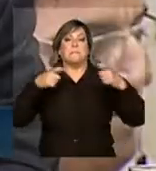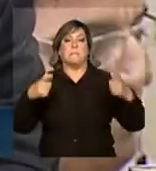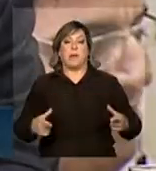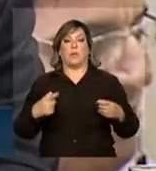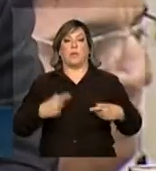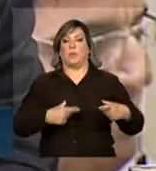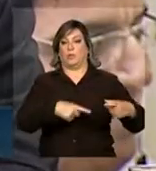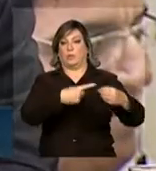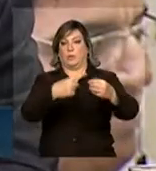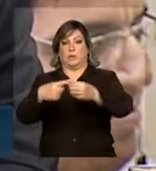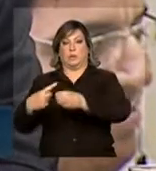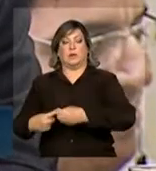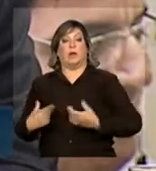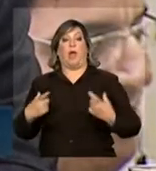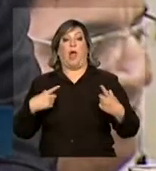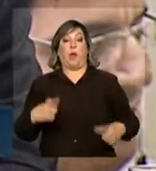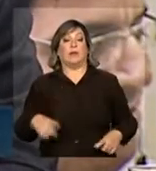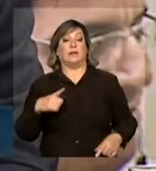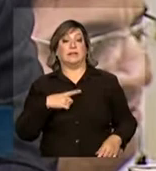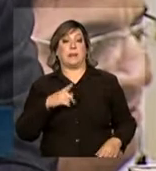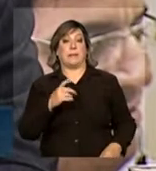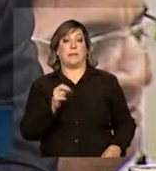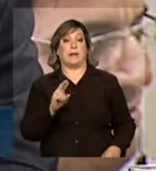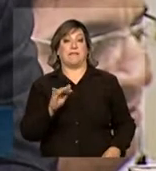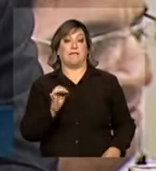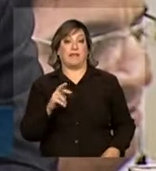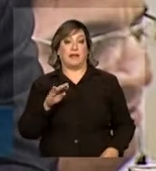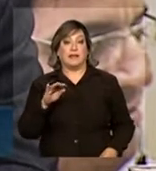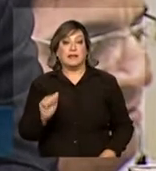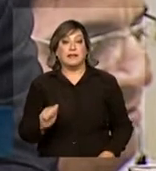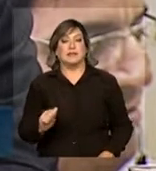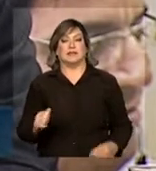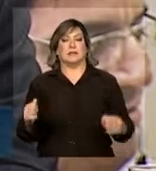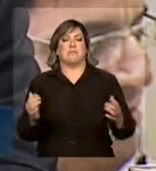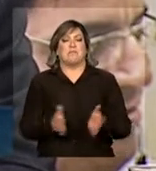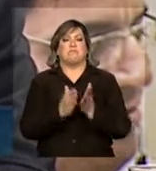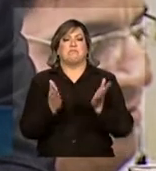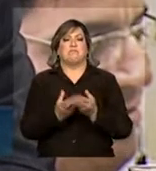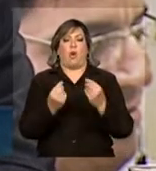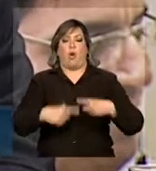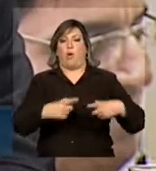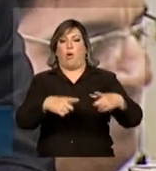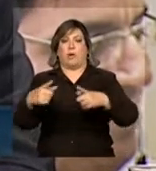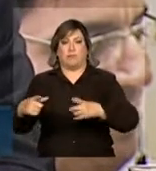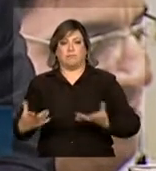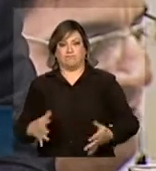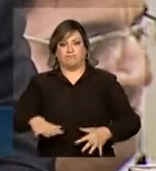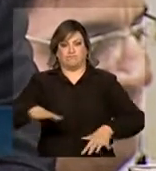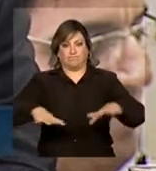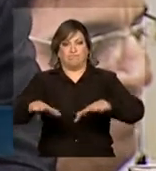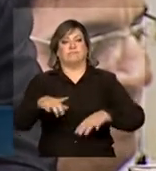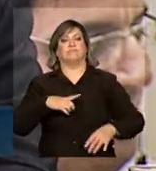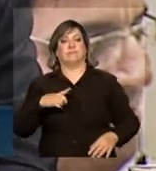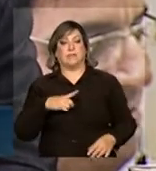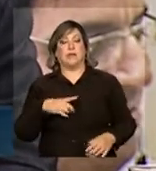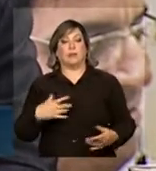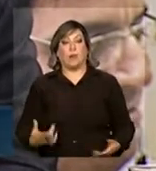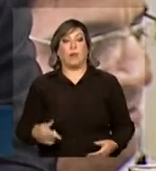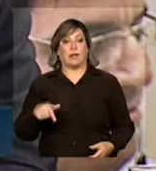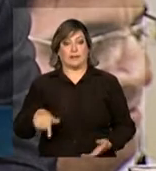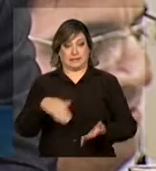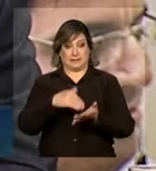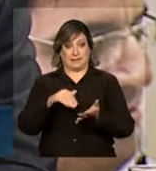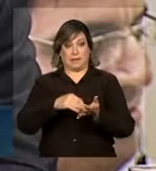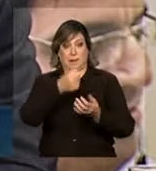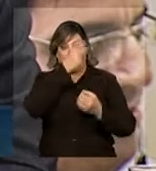maior na periferia concentração de pobreza né então esse monitoramento tá sendo feito pela Secretaria Municipal de Saúde e